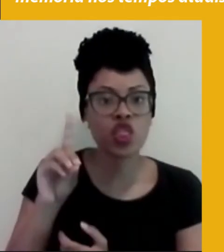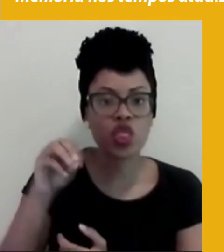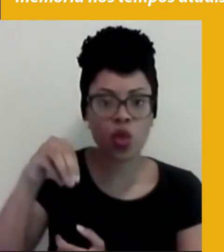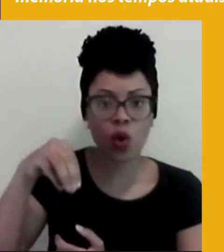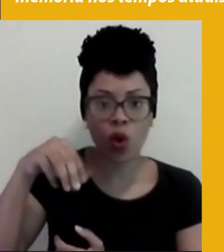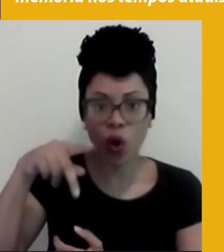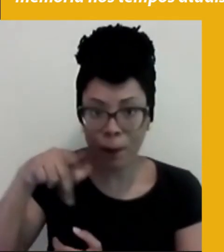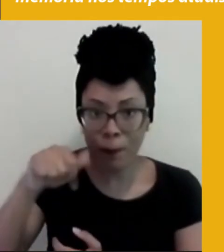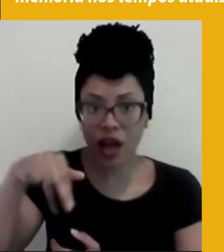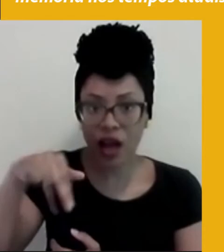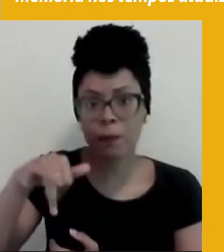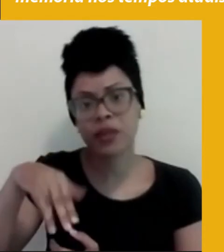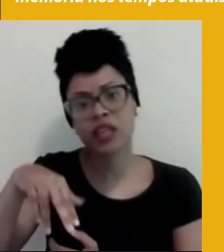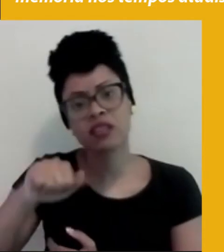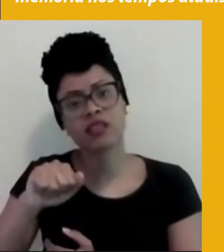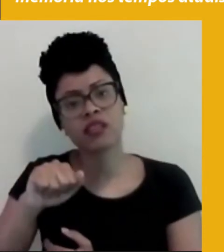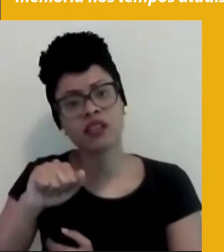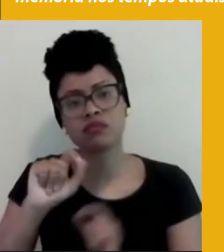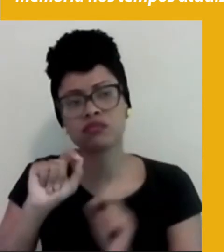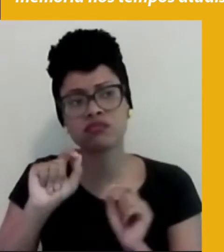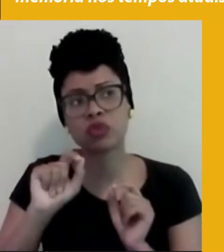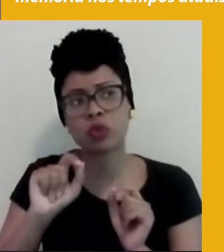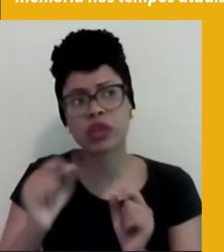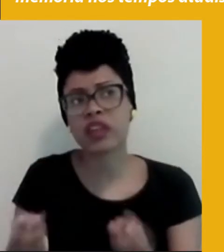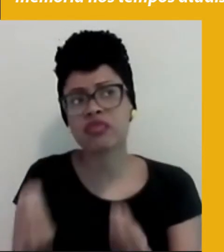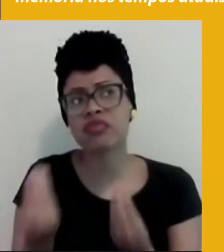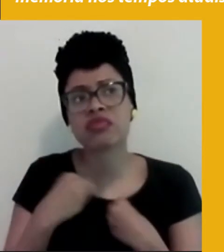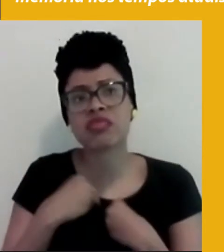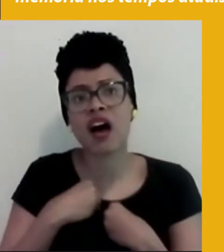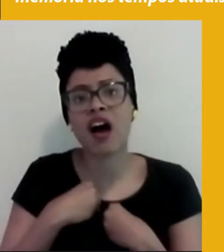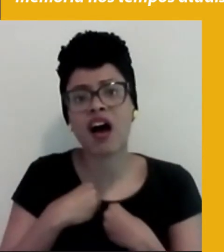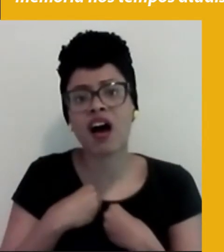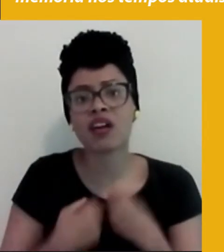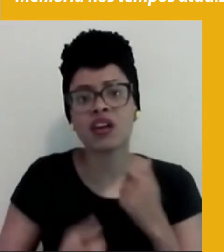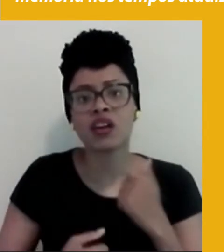Nessa sociedade que a gente está vivendo, é o acesso a bens materiais.